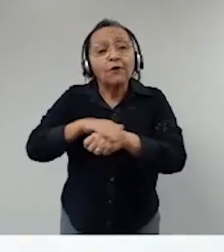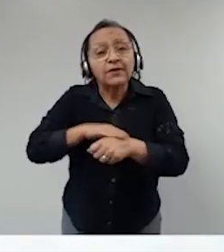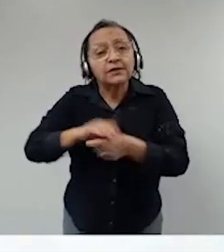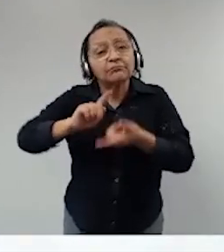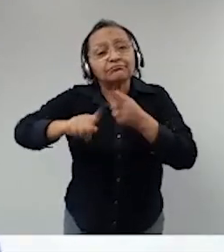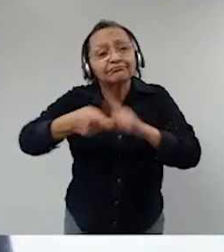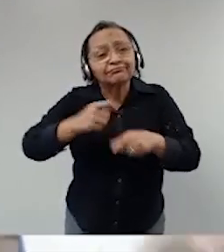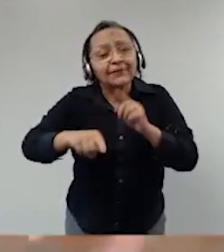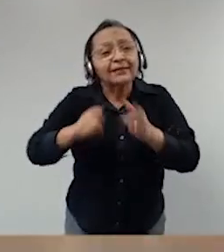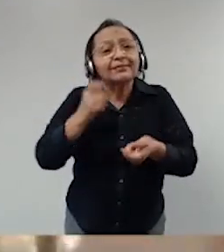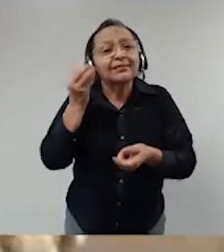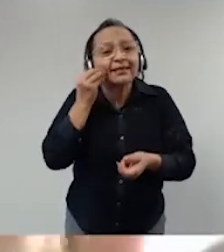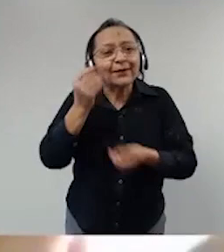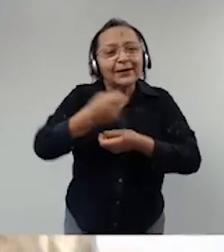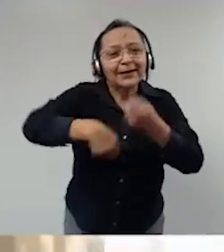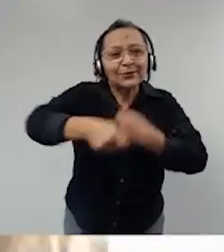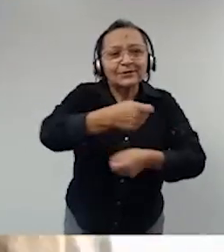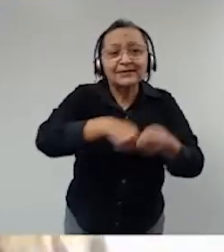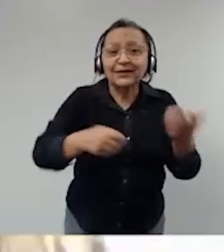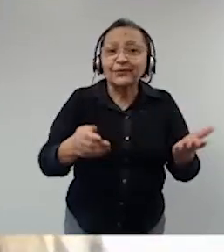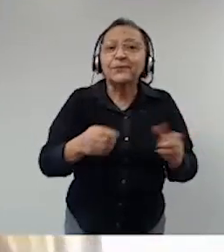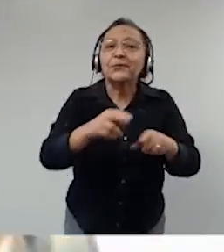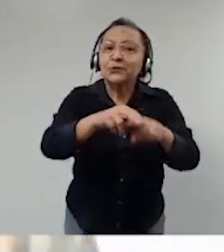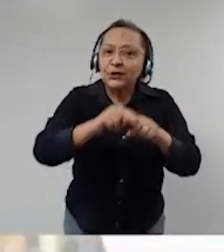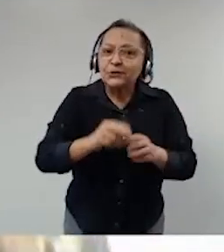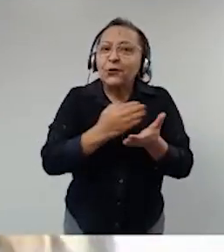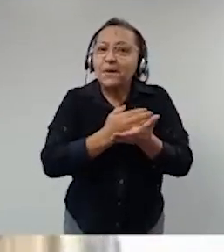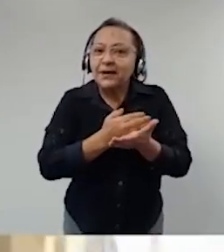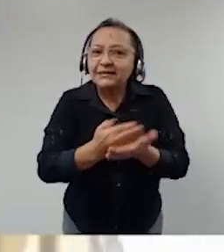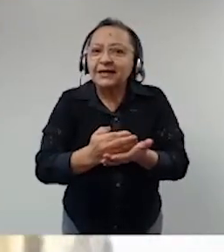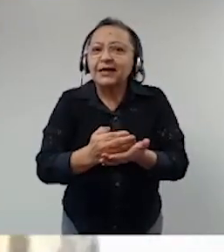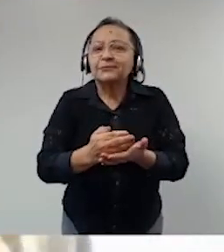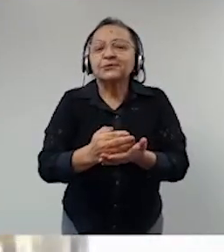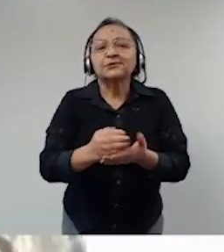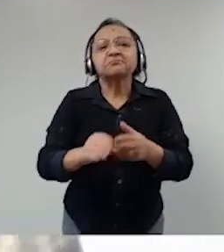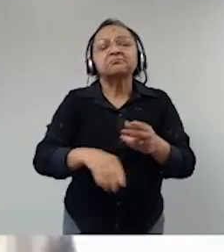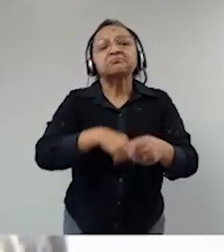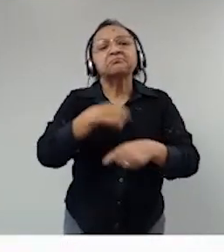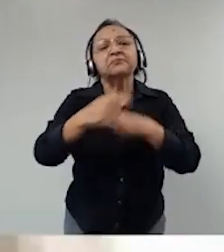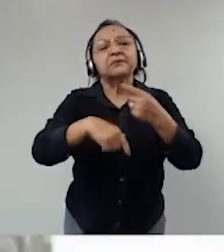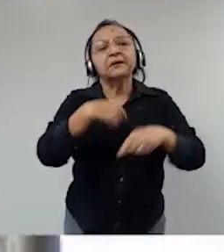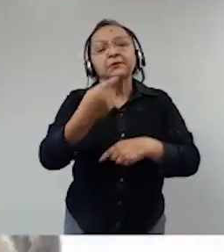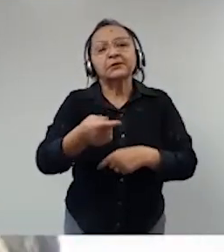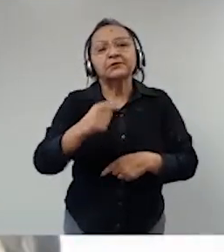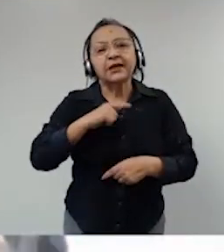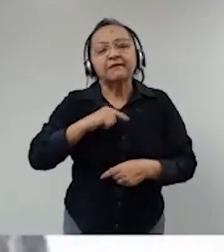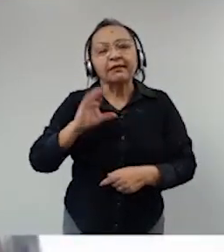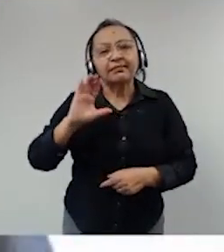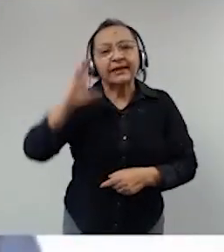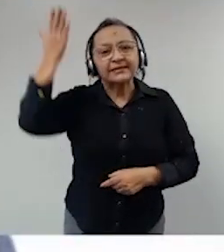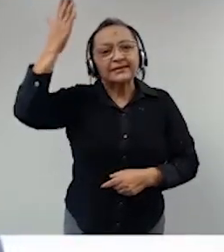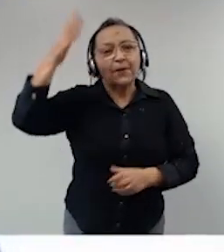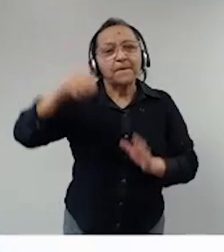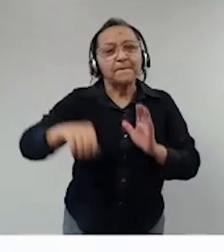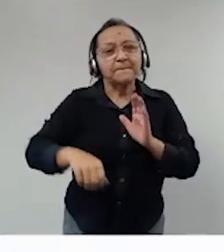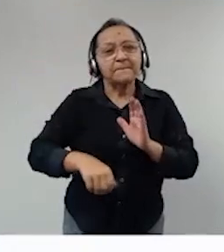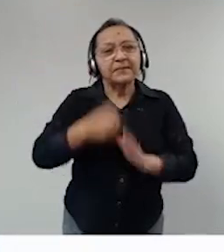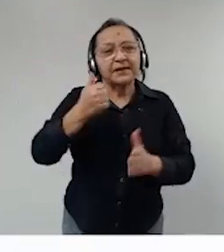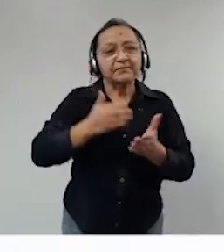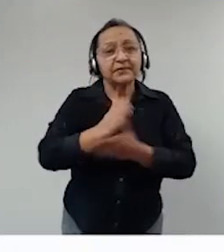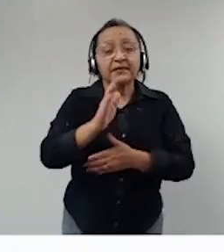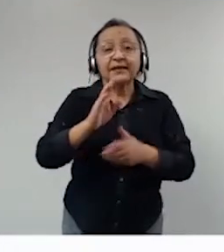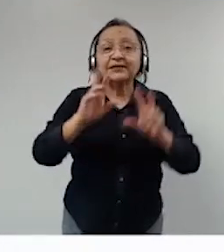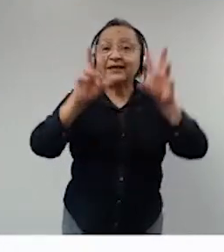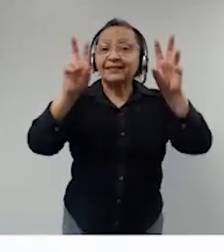uma negociação. A partir daí, começamos a fazer isso. Logo na sequência veio a decisão, uma das primeiras decisões falando de renegociação de